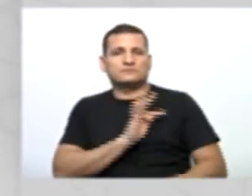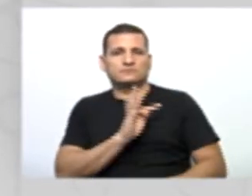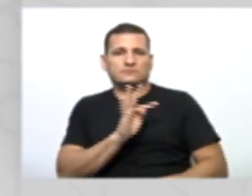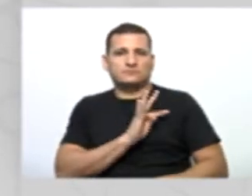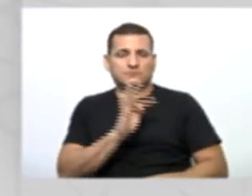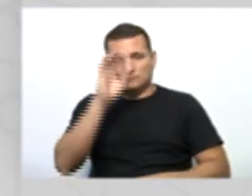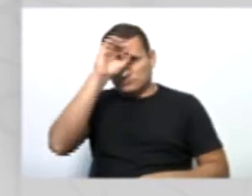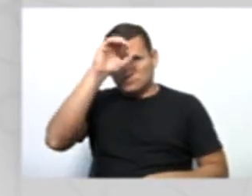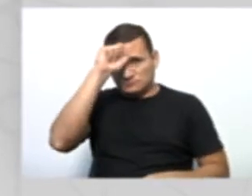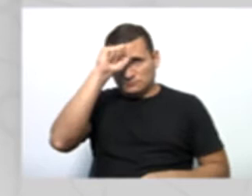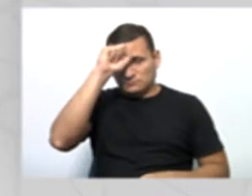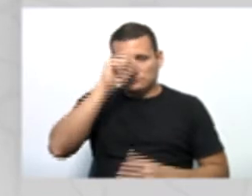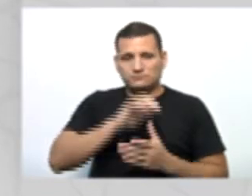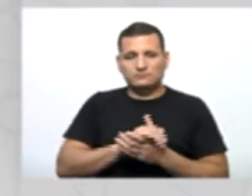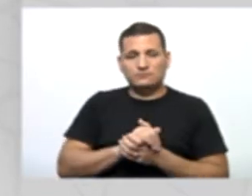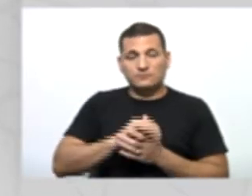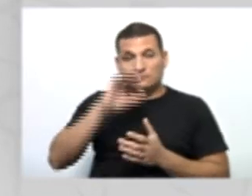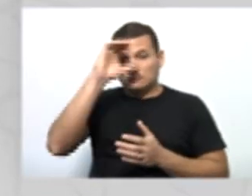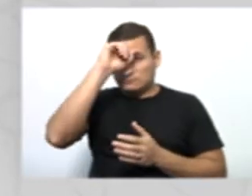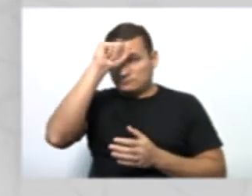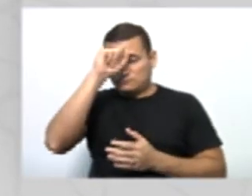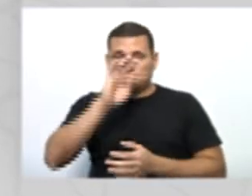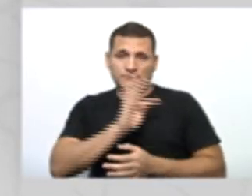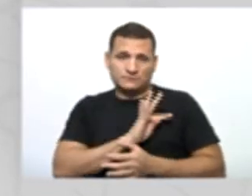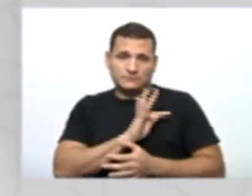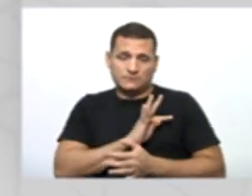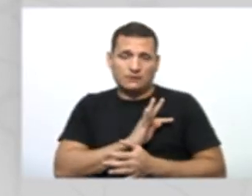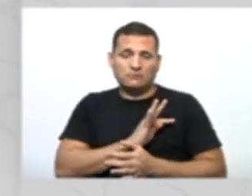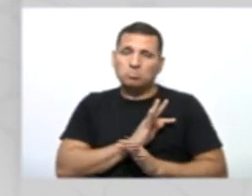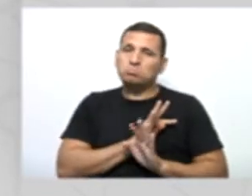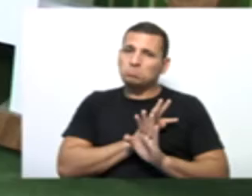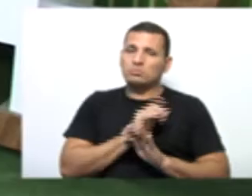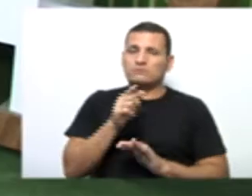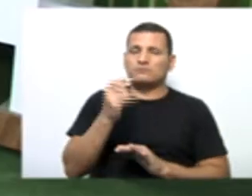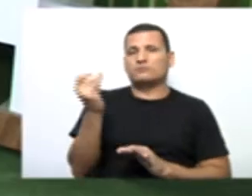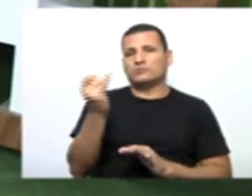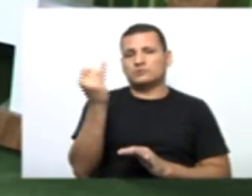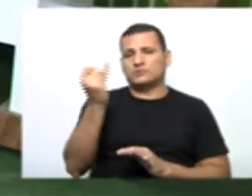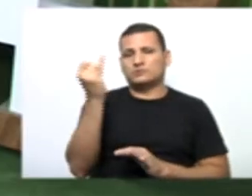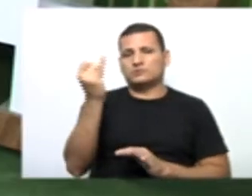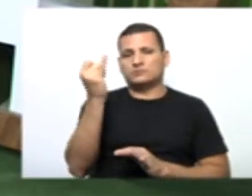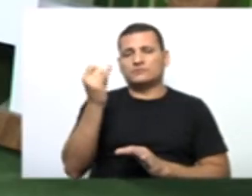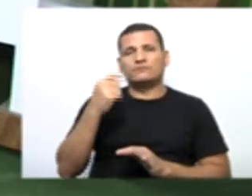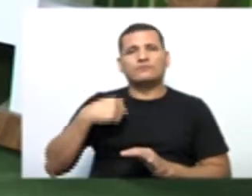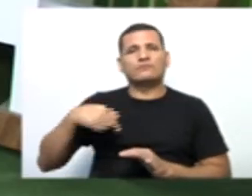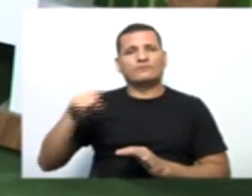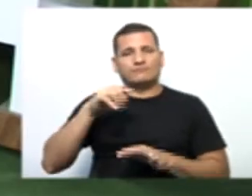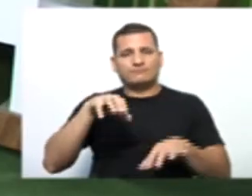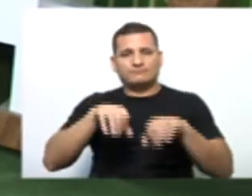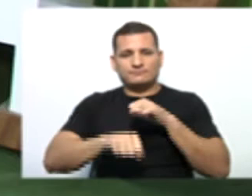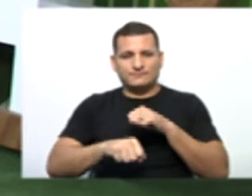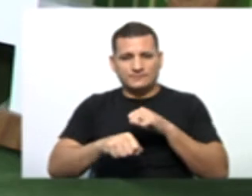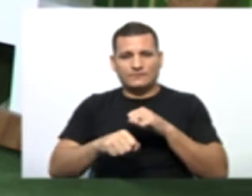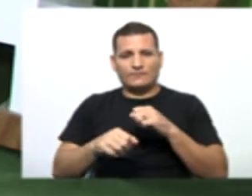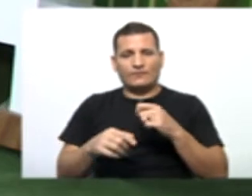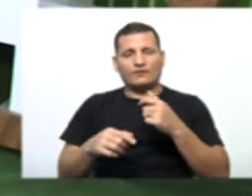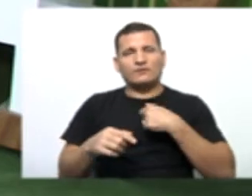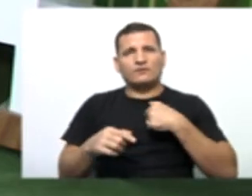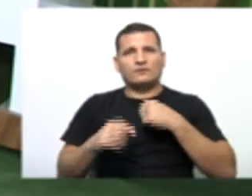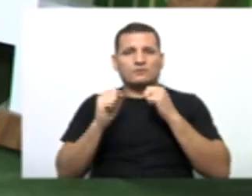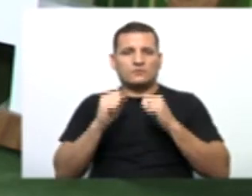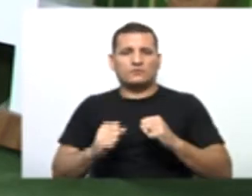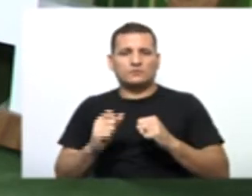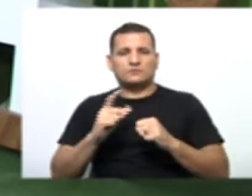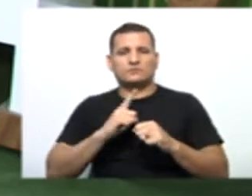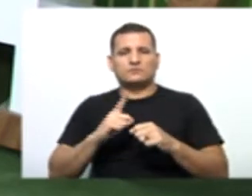né? E a aprendizagem técnica, professor Wesley, ela é fundamental para que nós possamos nos formar, né? Para que eu possa ter